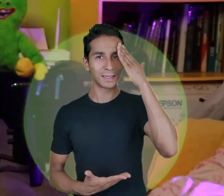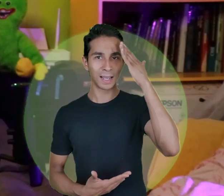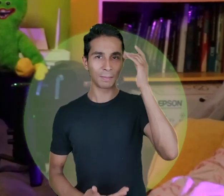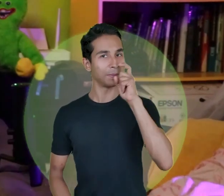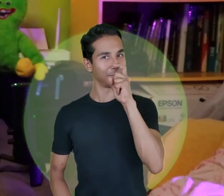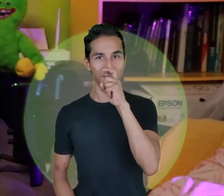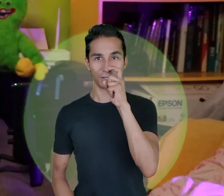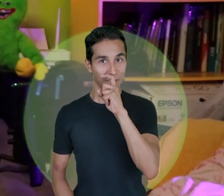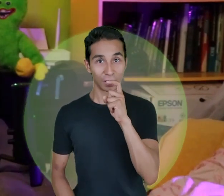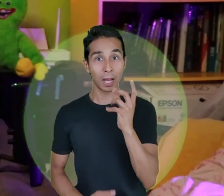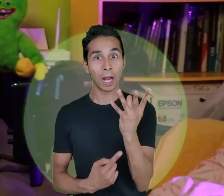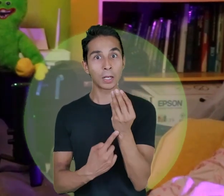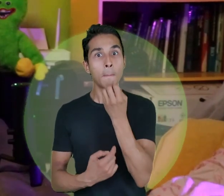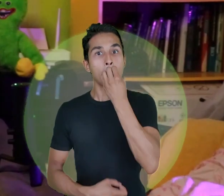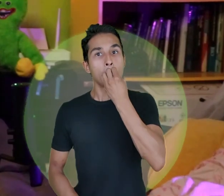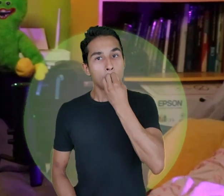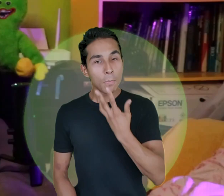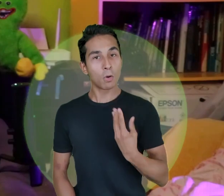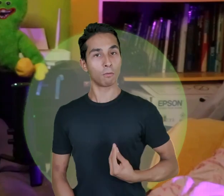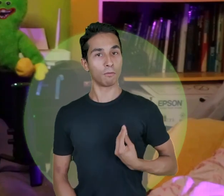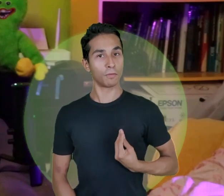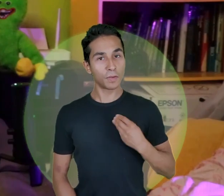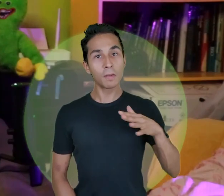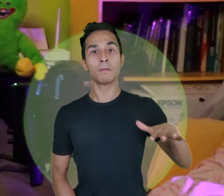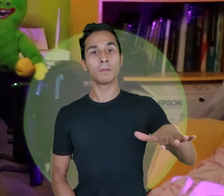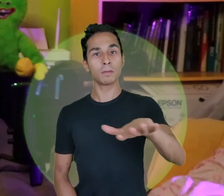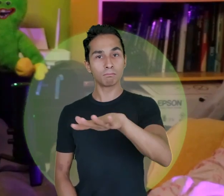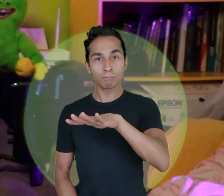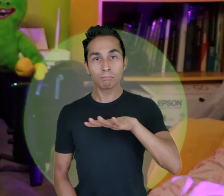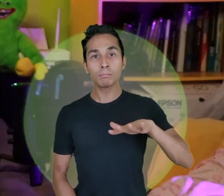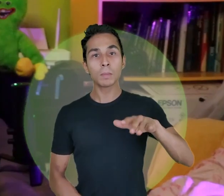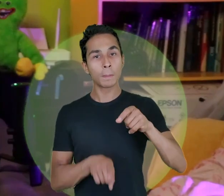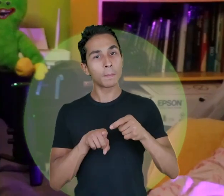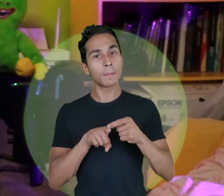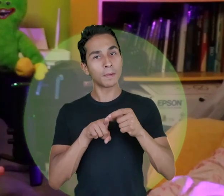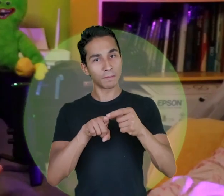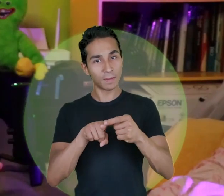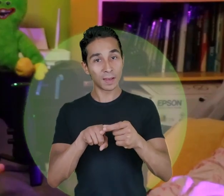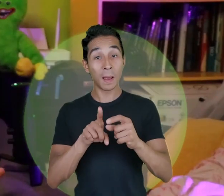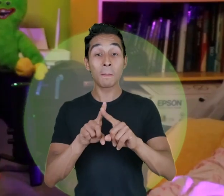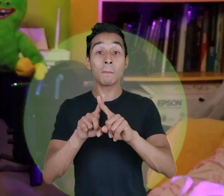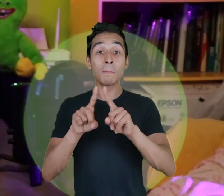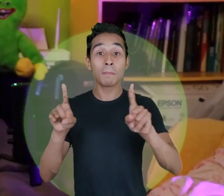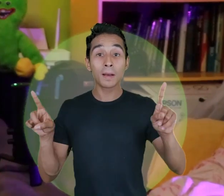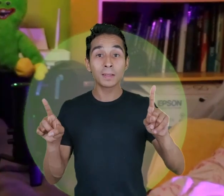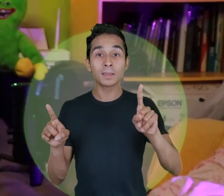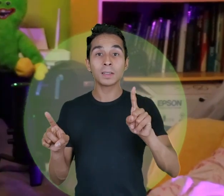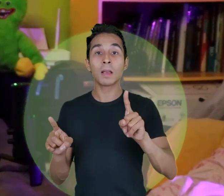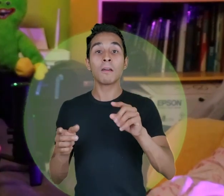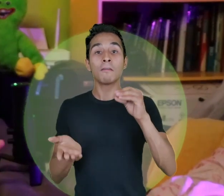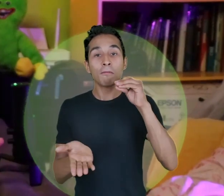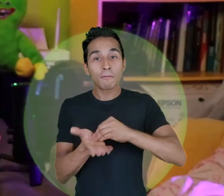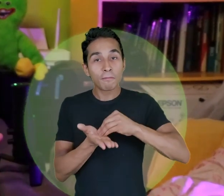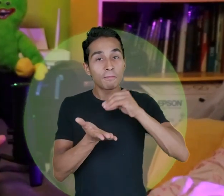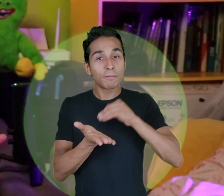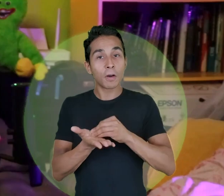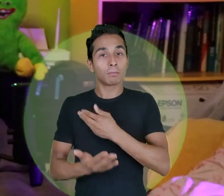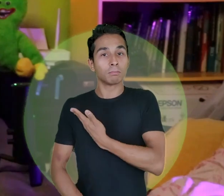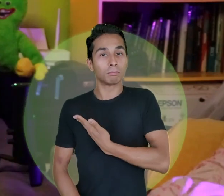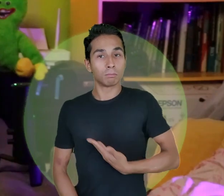muita gente boa assim, e ao mesmo tempo faltam equipamentos públicos mesmo, assim, formas